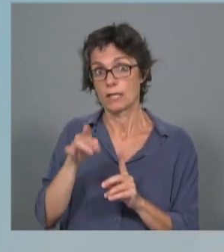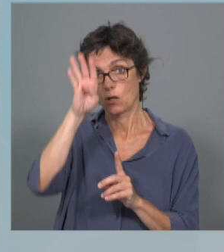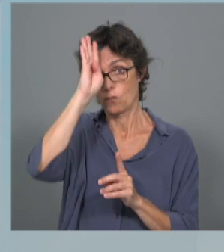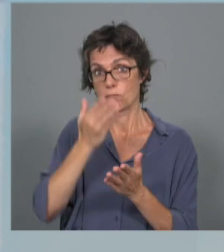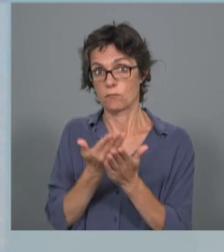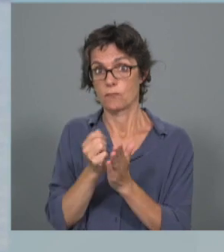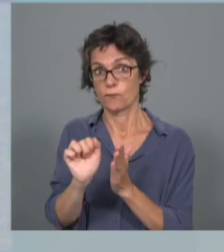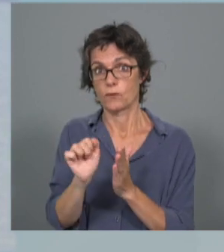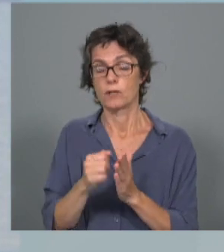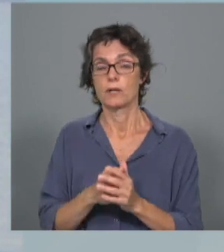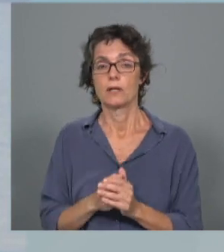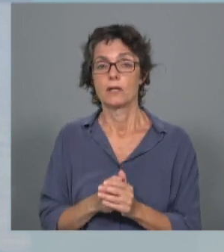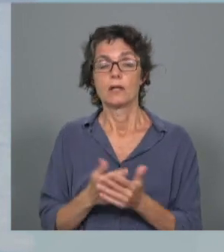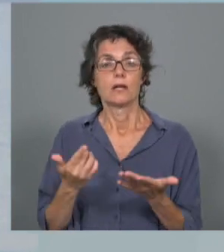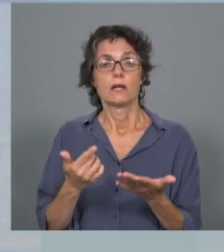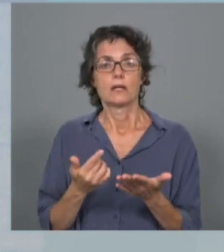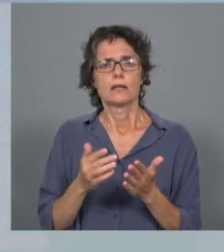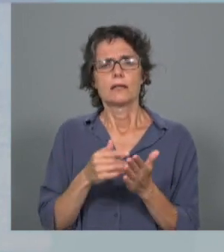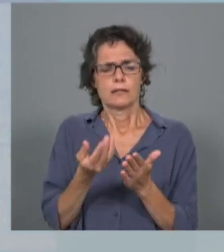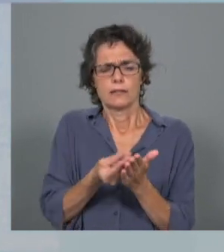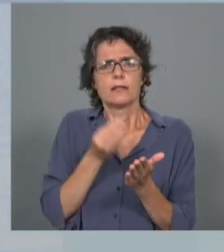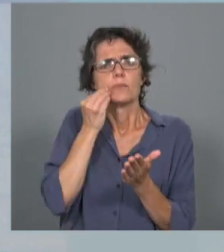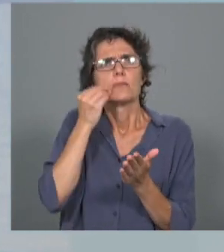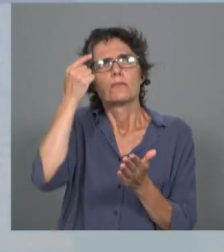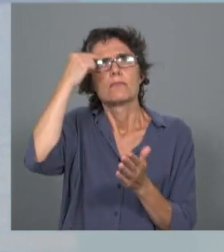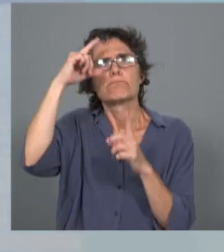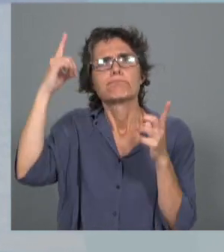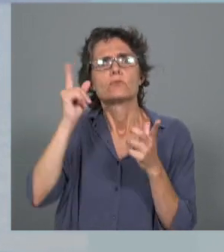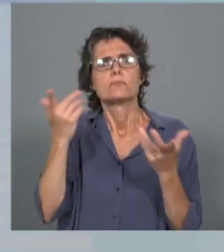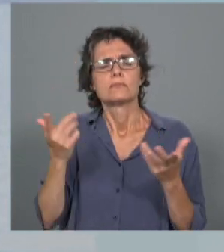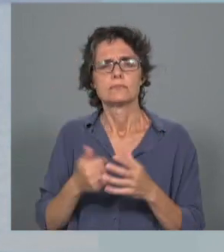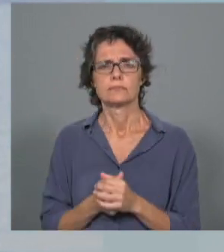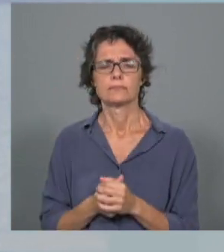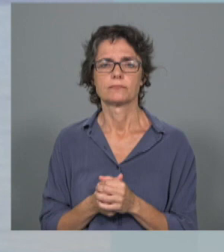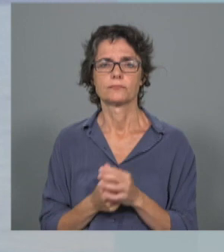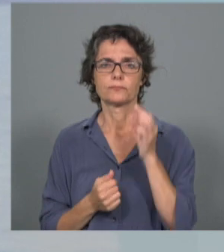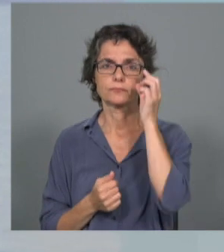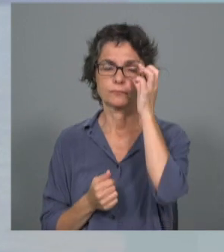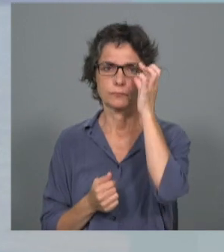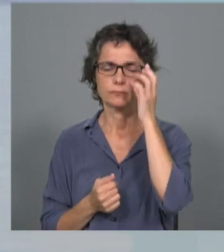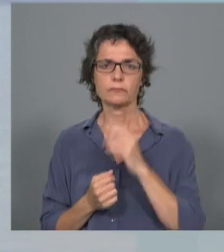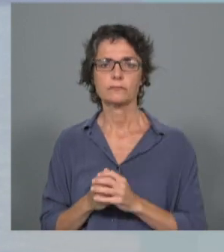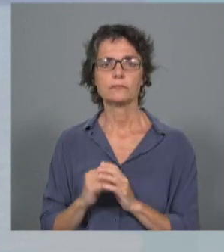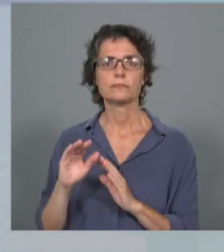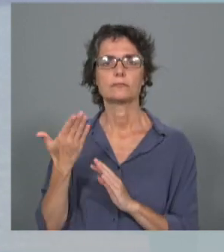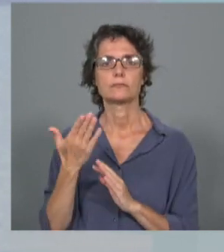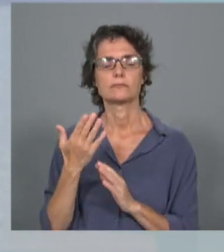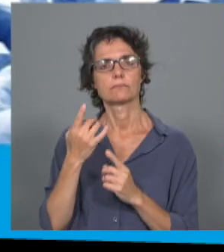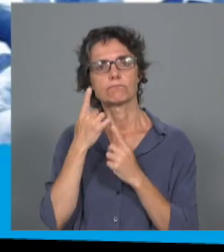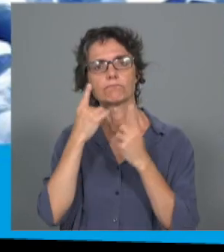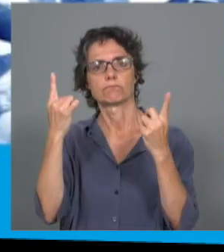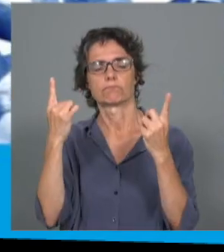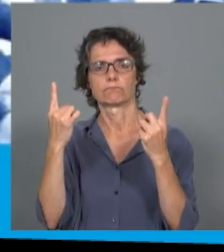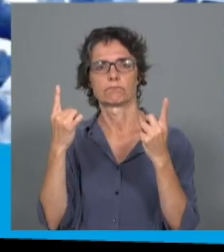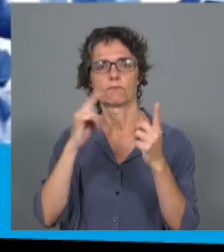Francisco. O que esteve na origem deste livro, Padre David Palatino? Em primeiro lugar, a proclamação do ano dedicado a São